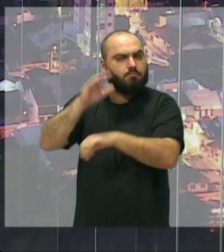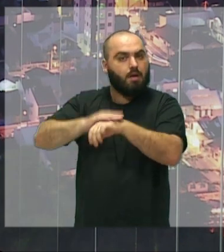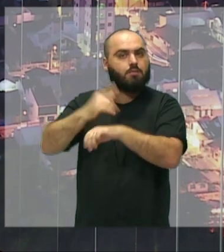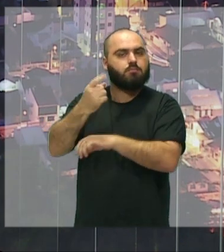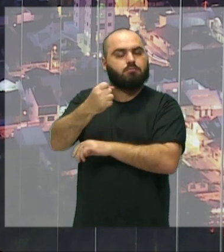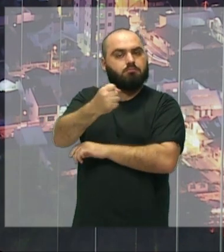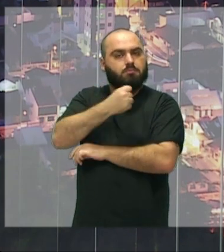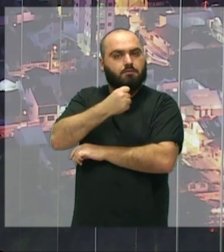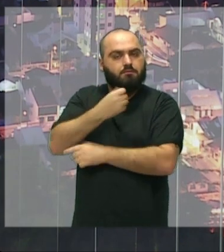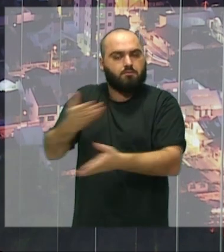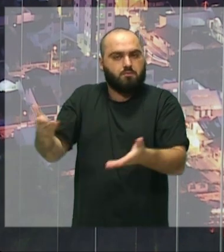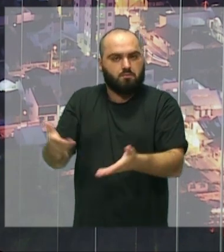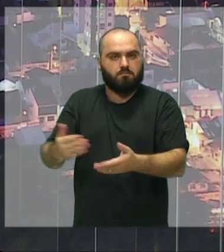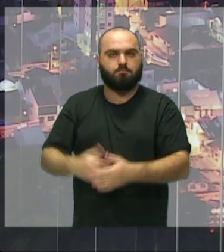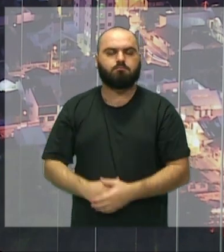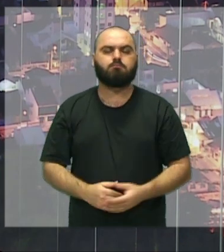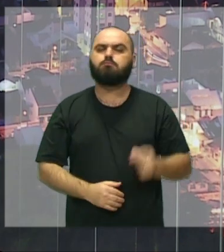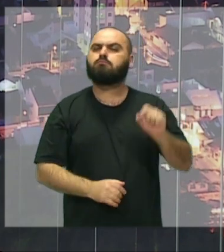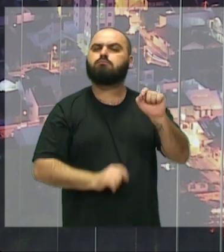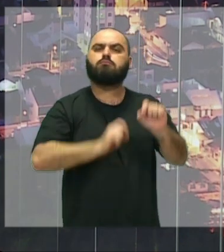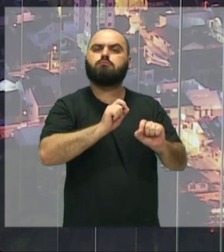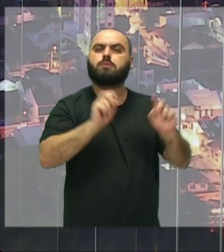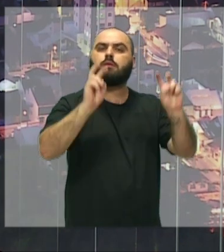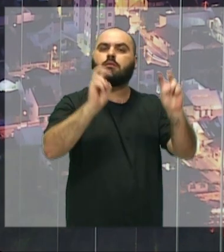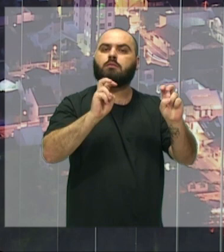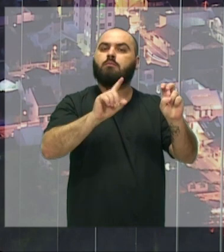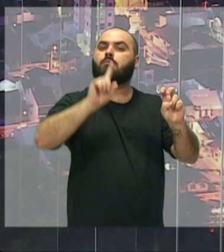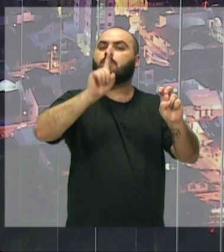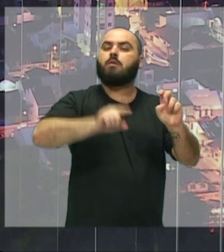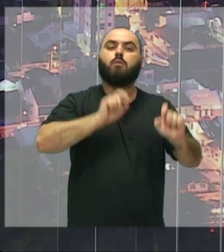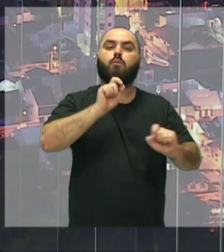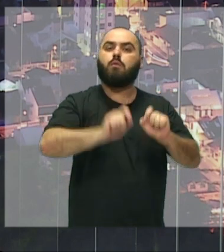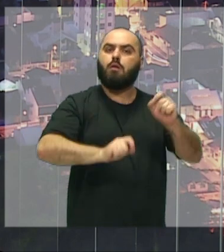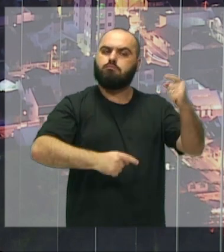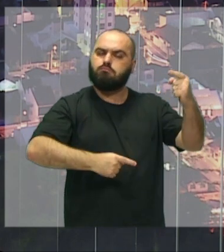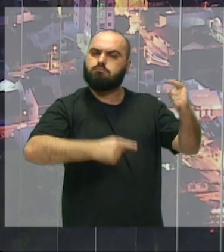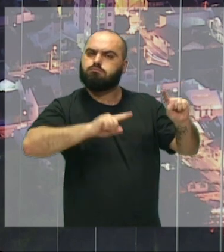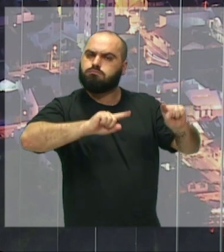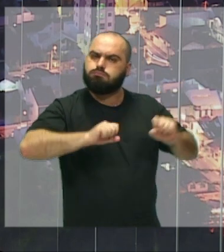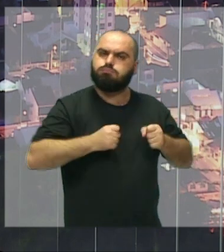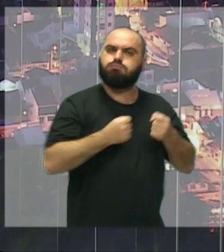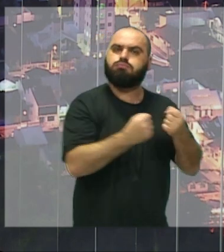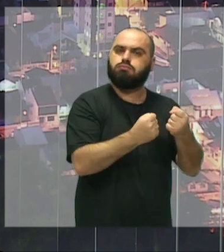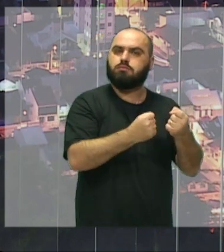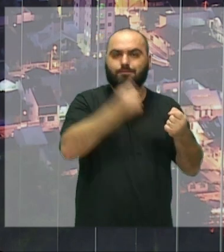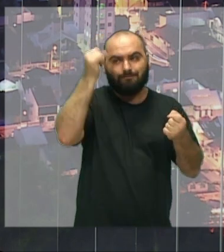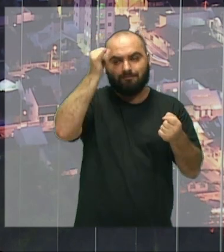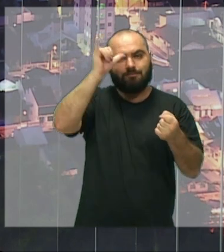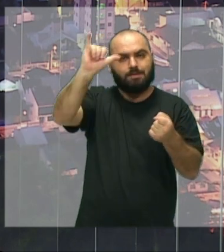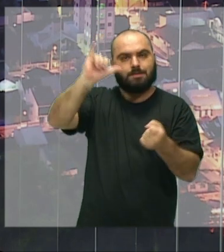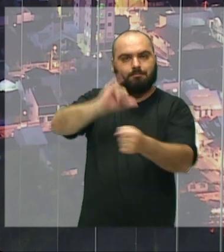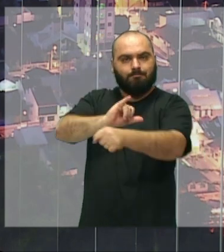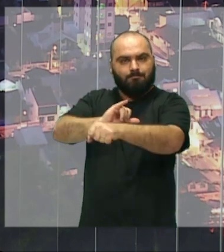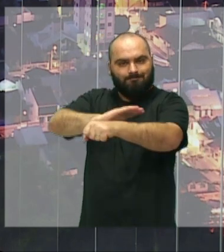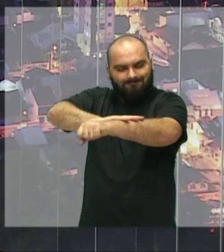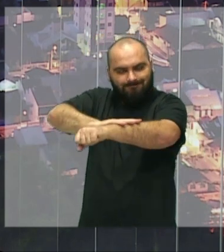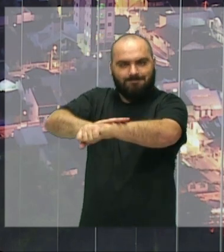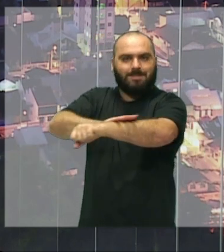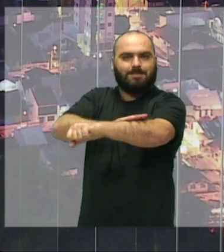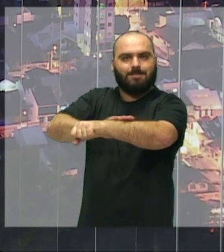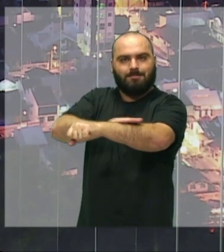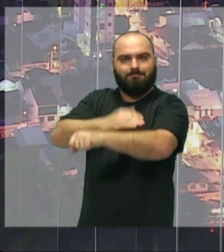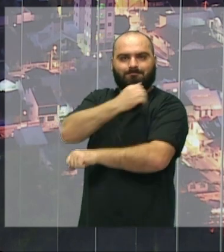Aberta. E hoje o nosso tema é o combate a todas as formas de discriminação, especialmente ao racismo, e